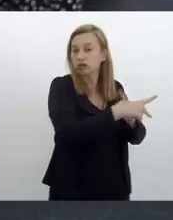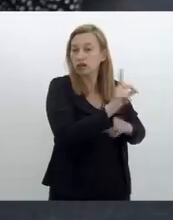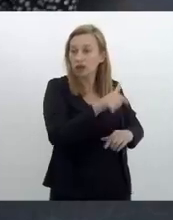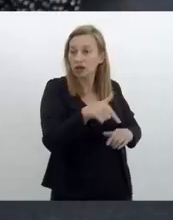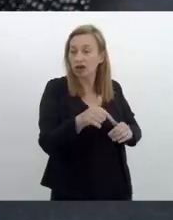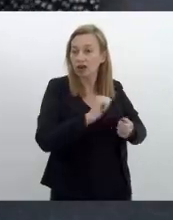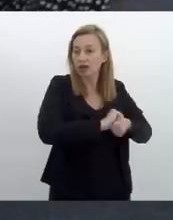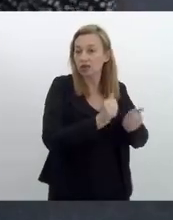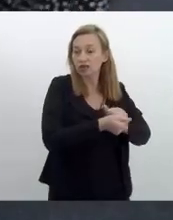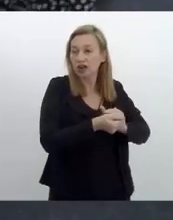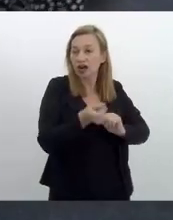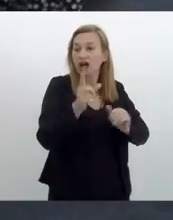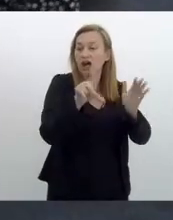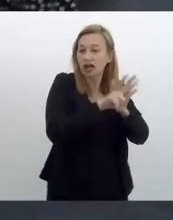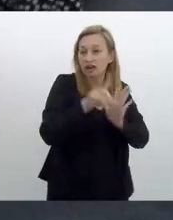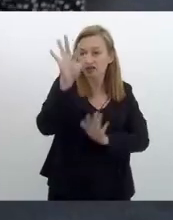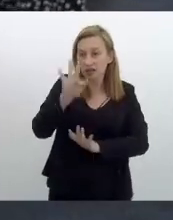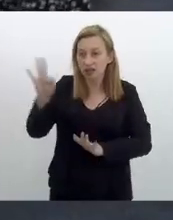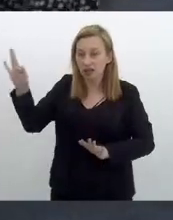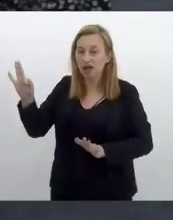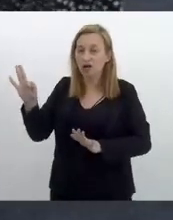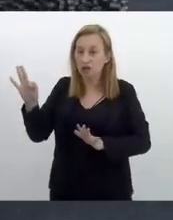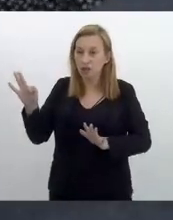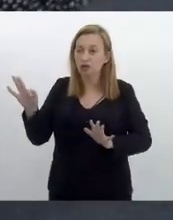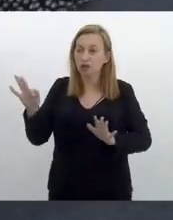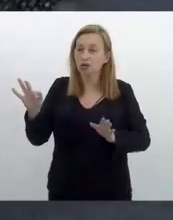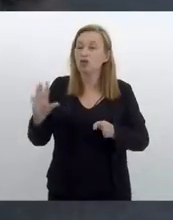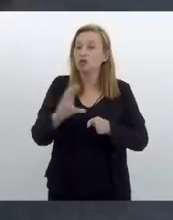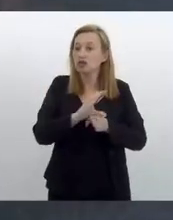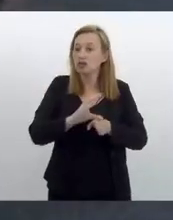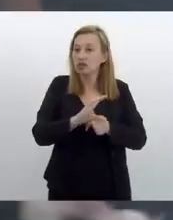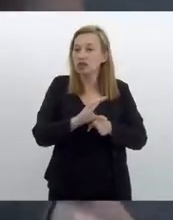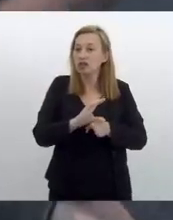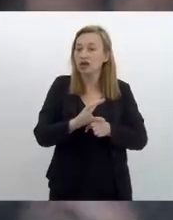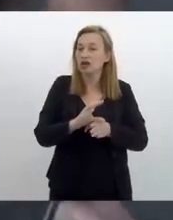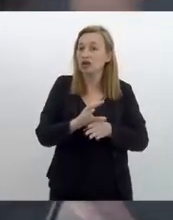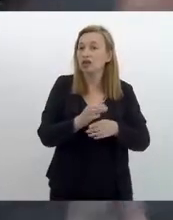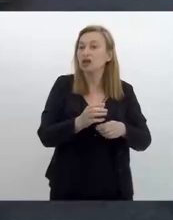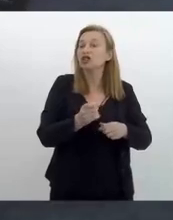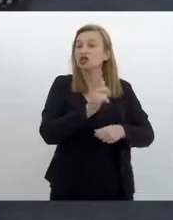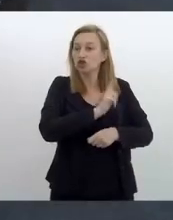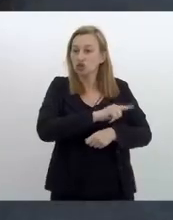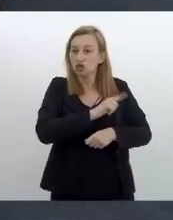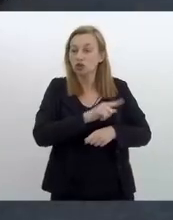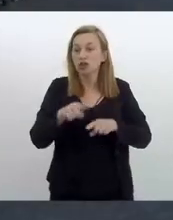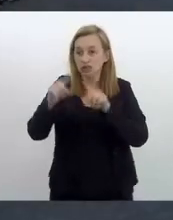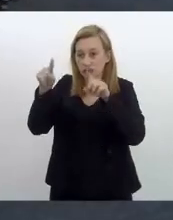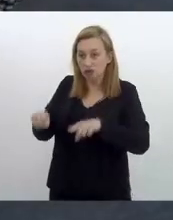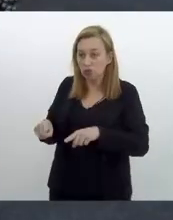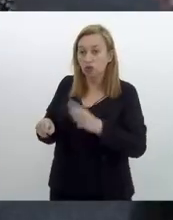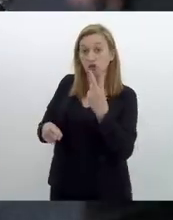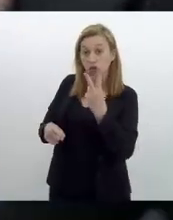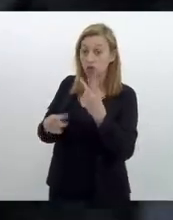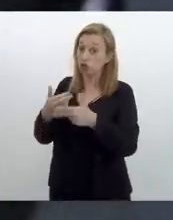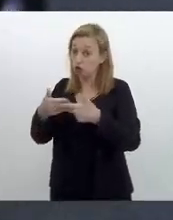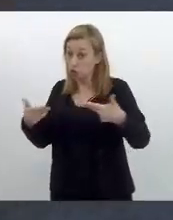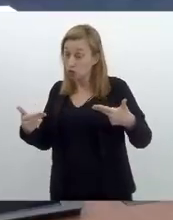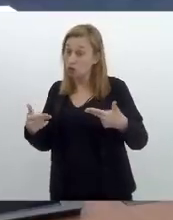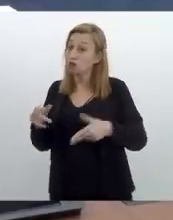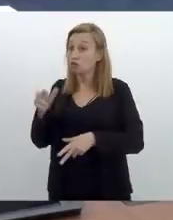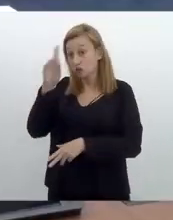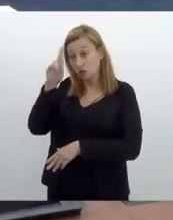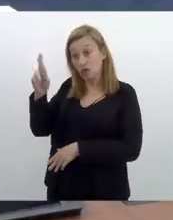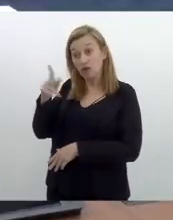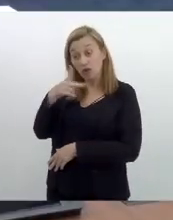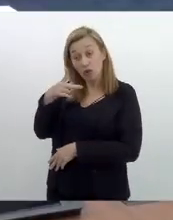adequar a legislação federal de fazer um conselho paritário entre gestores e servidores são duas coisas vossa excelência tratou comigo